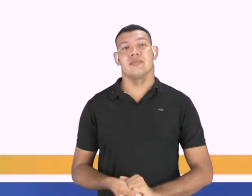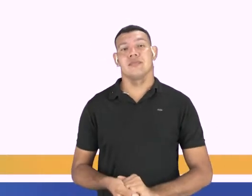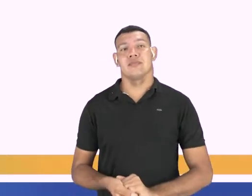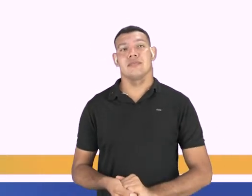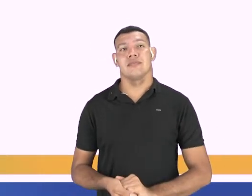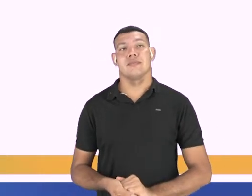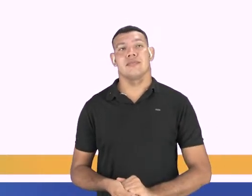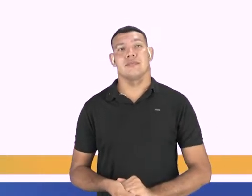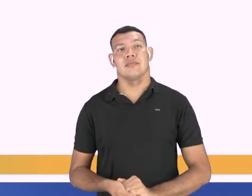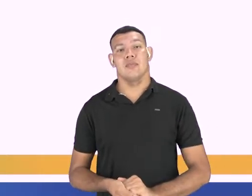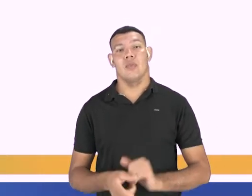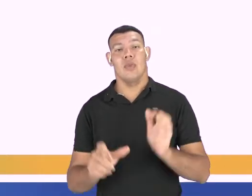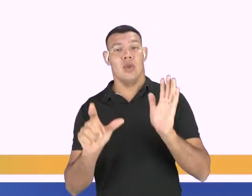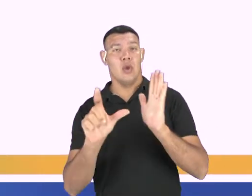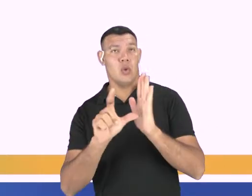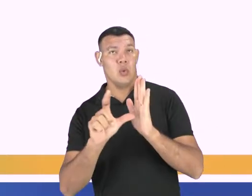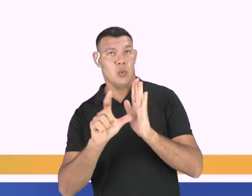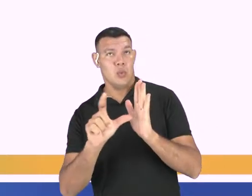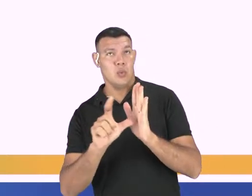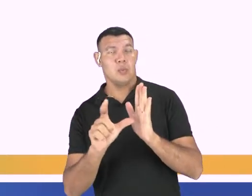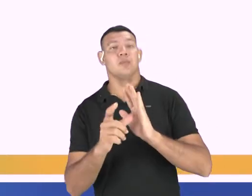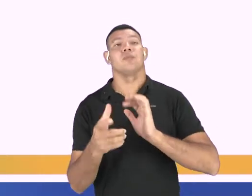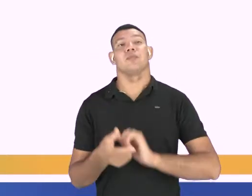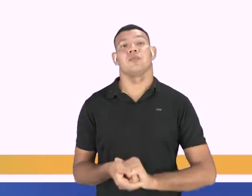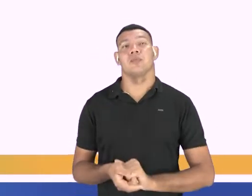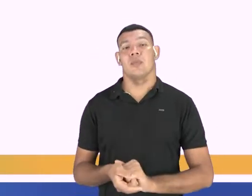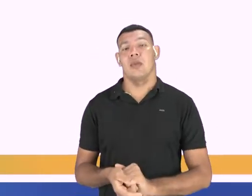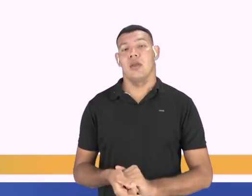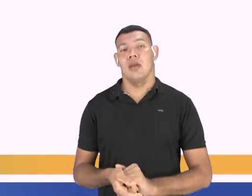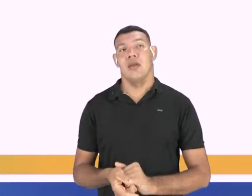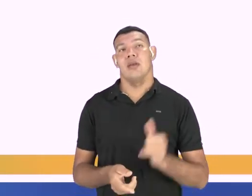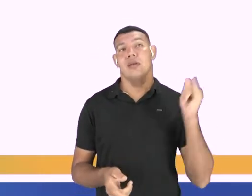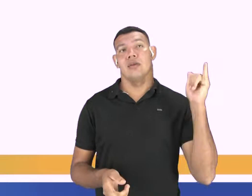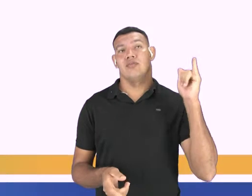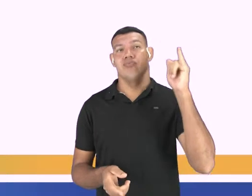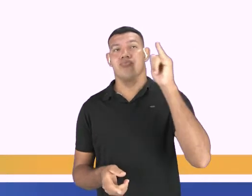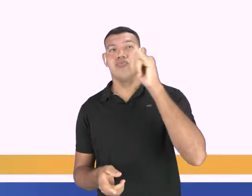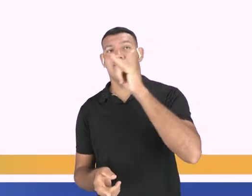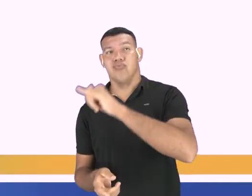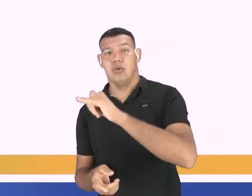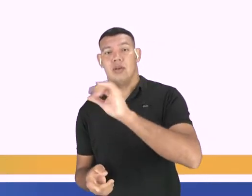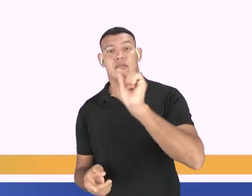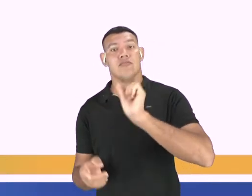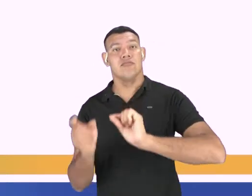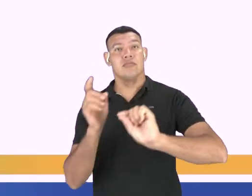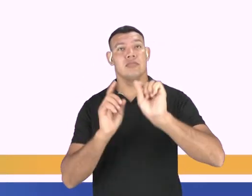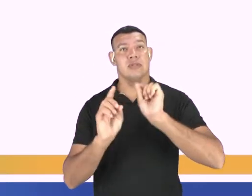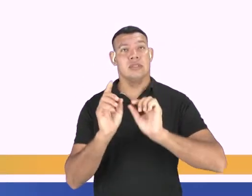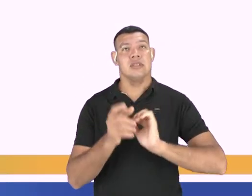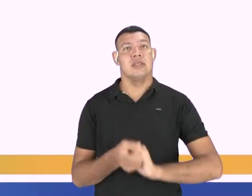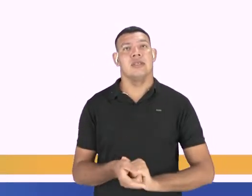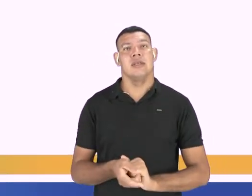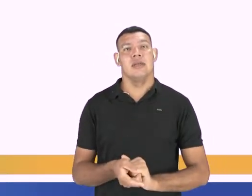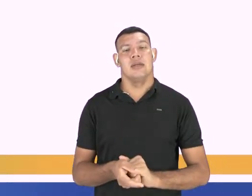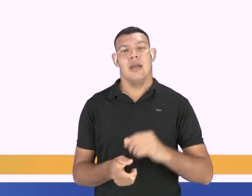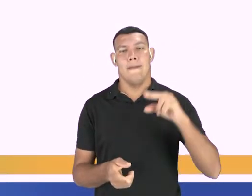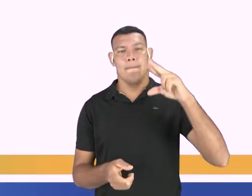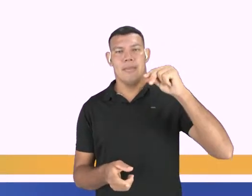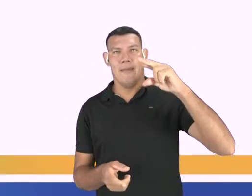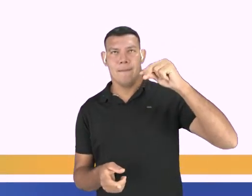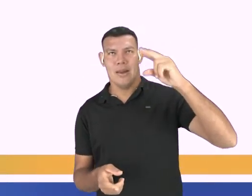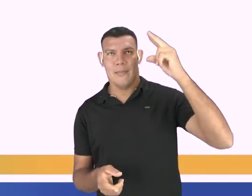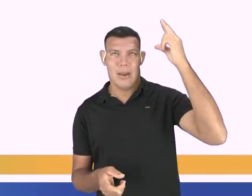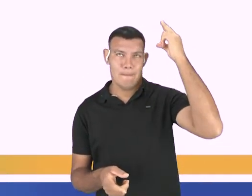de aviamentos vende prendedores de cabelo em embalagens com 15 unidades e lacinhos em embalagens com